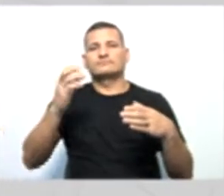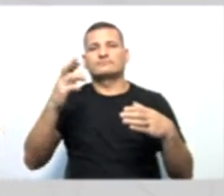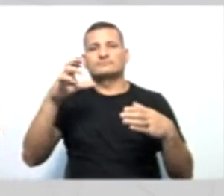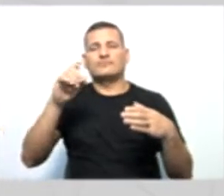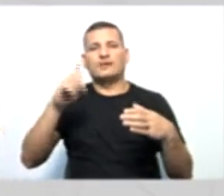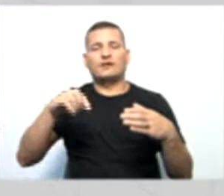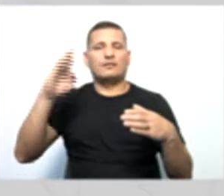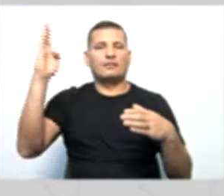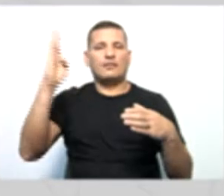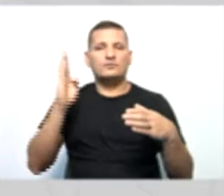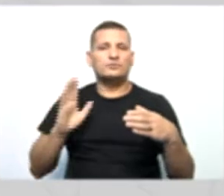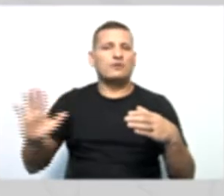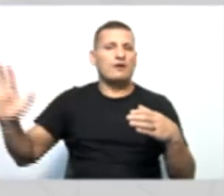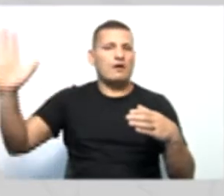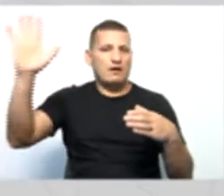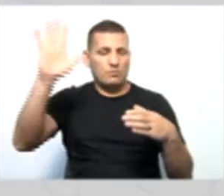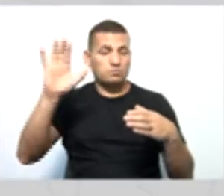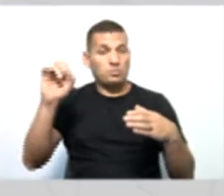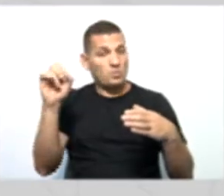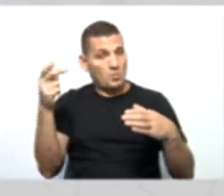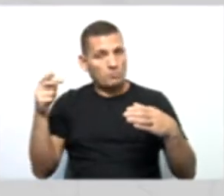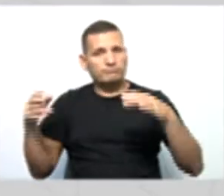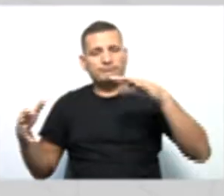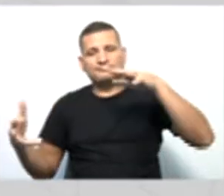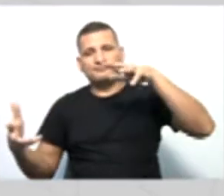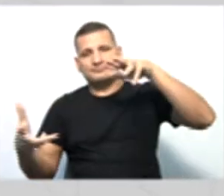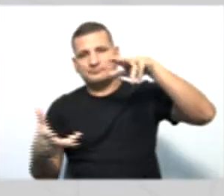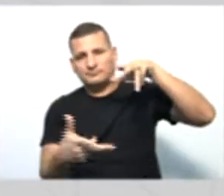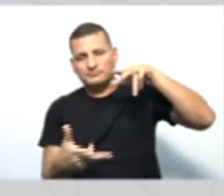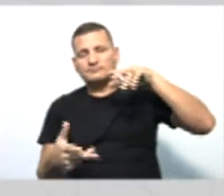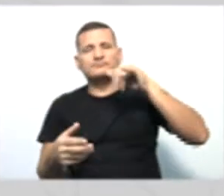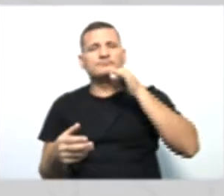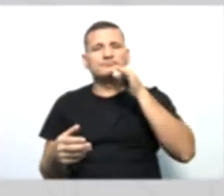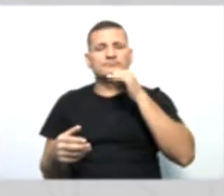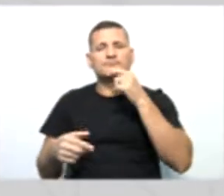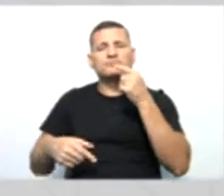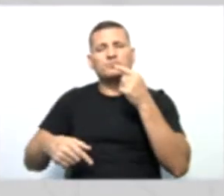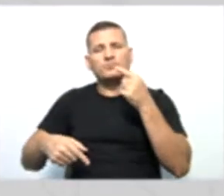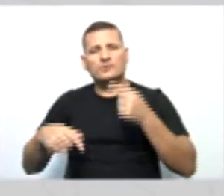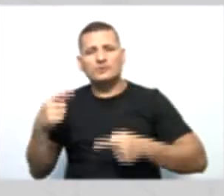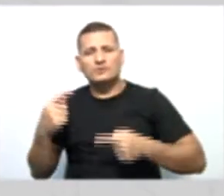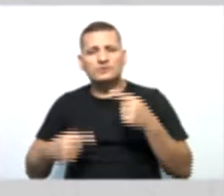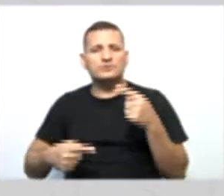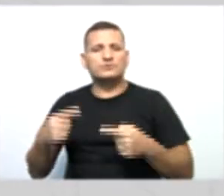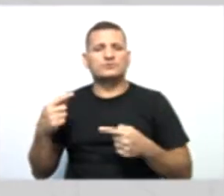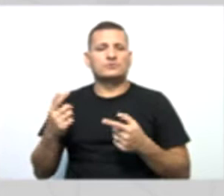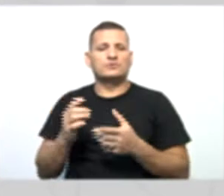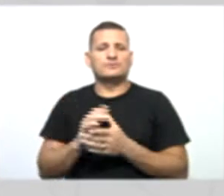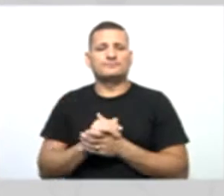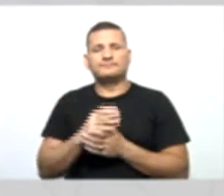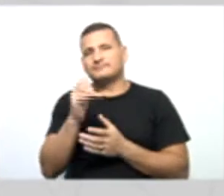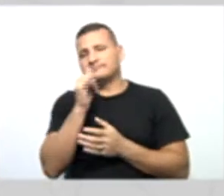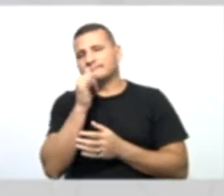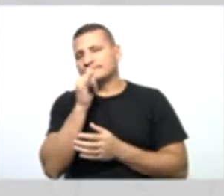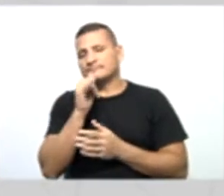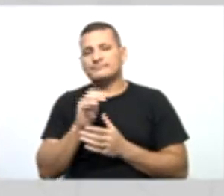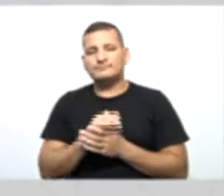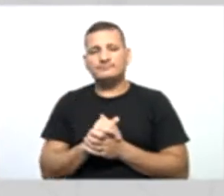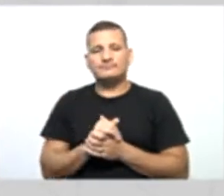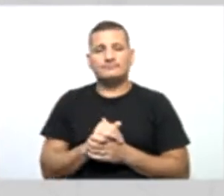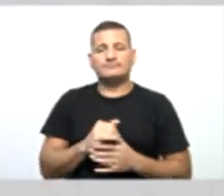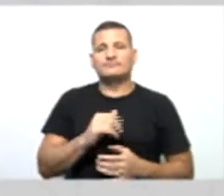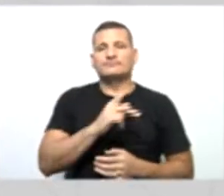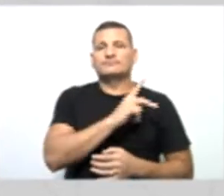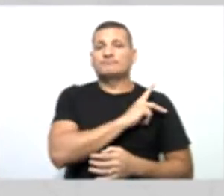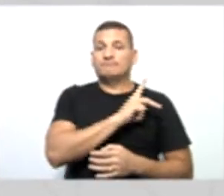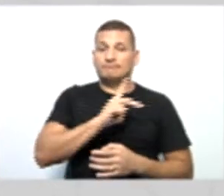nacional ou global. Então, questões político-legal. O presidente saiu